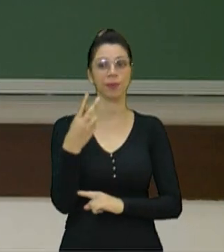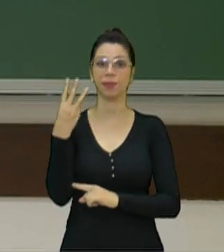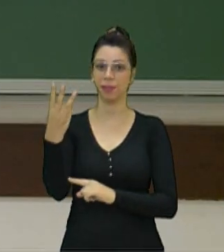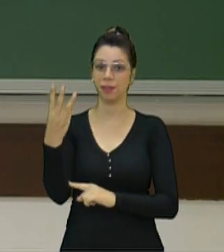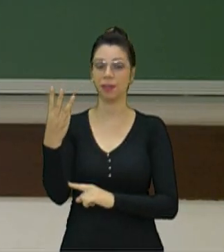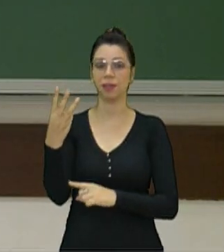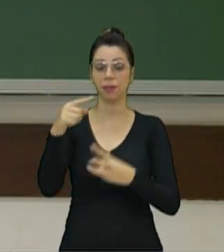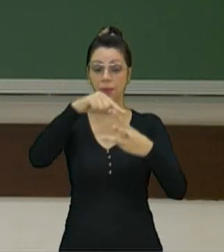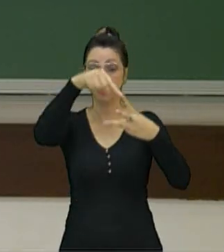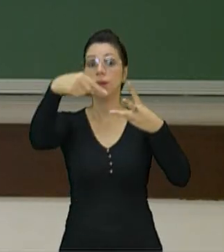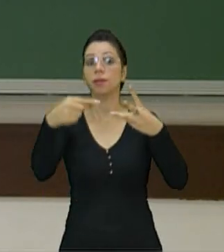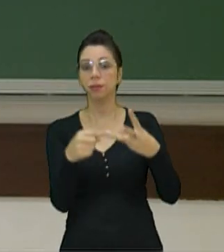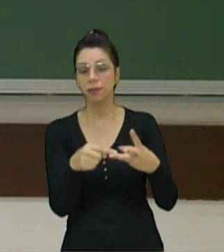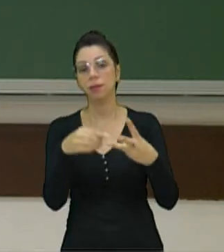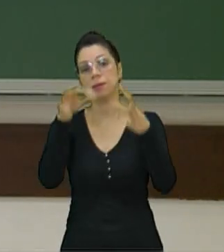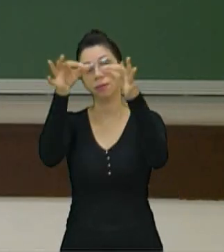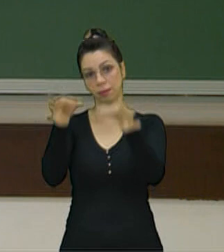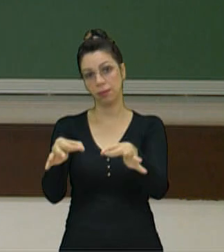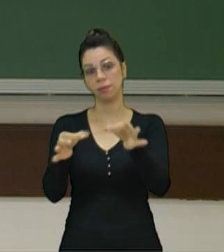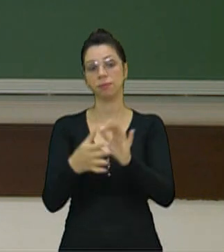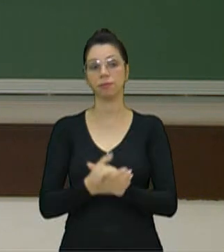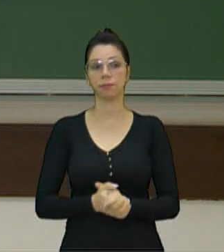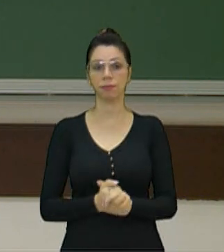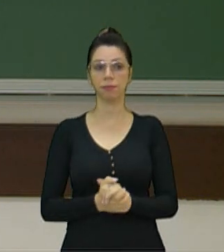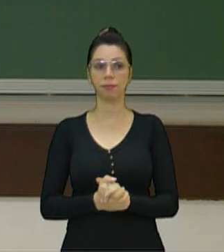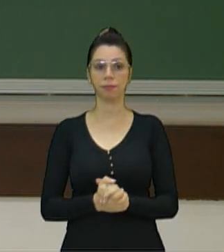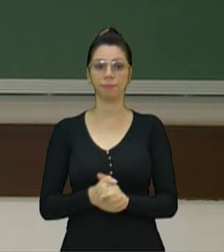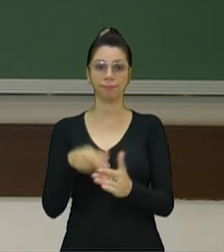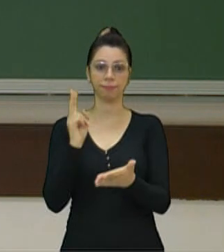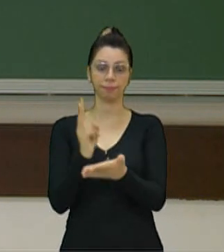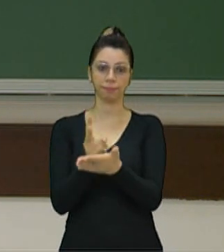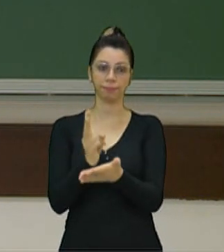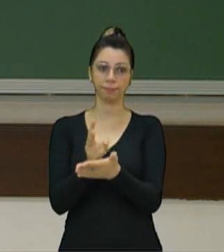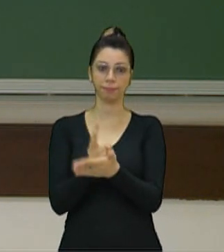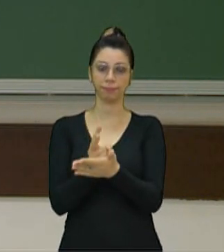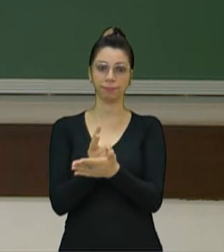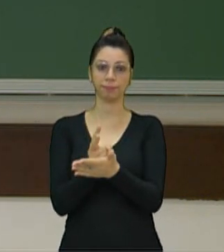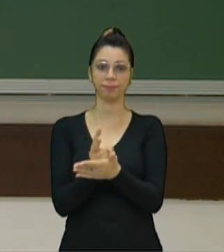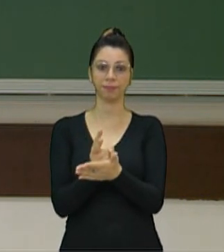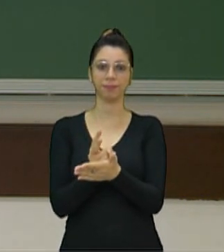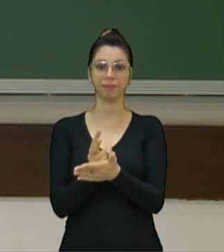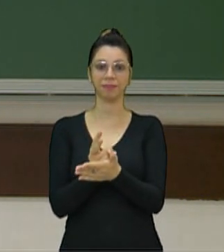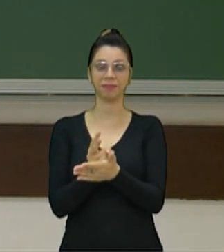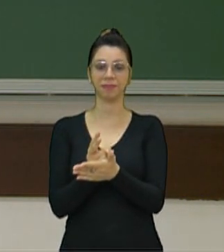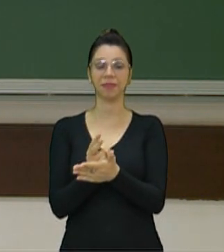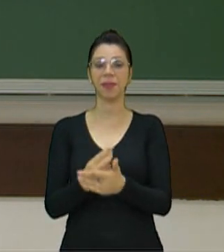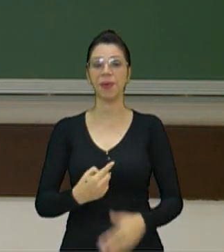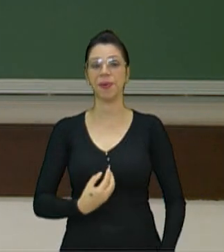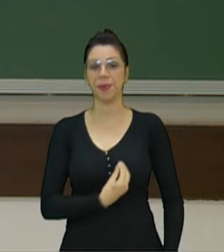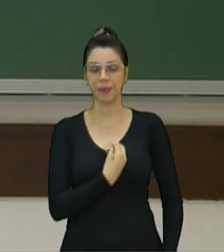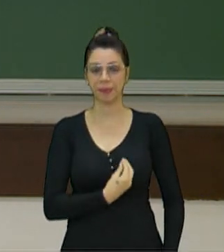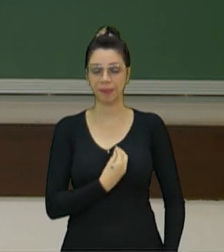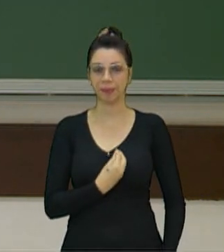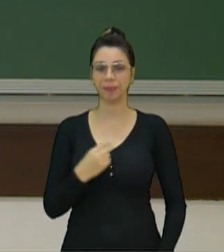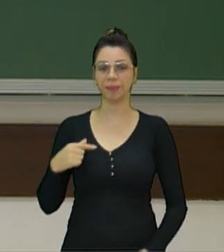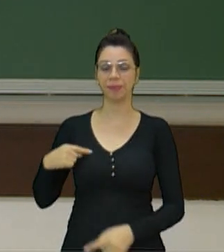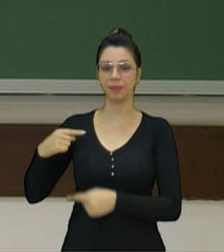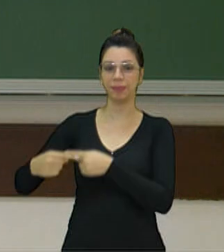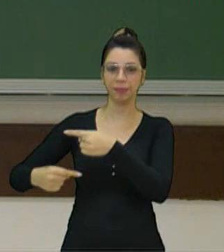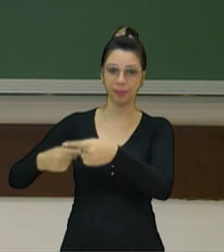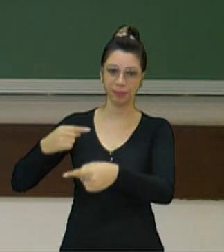seja, as 3 afirmativas estão corretas. Continuando, reprodução sexuada. Na reprodução